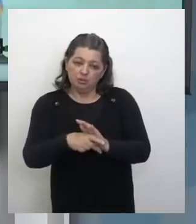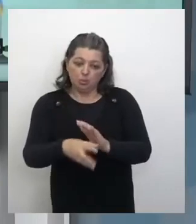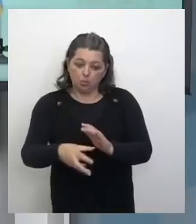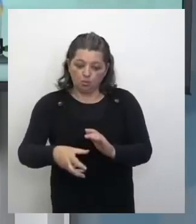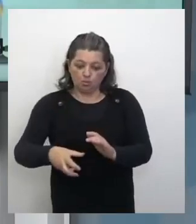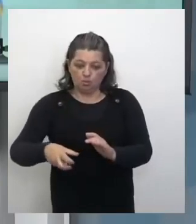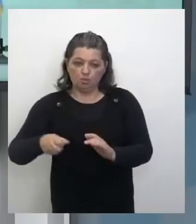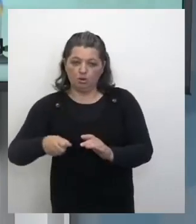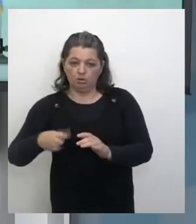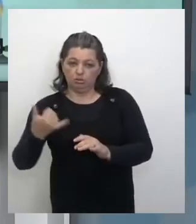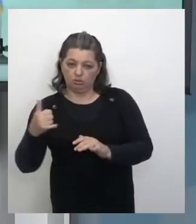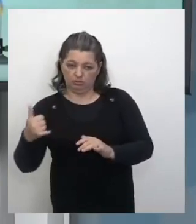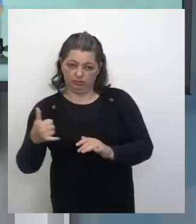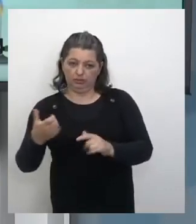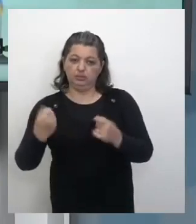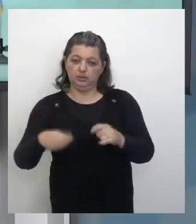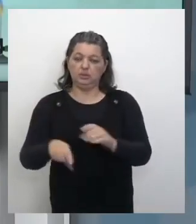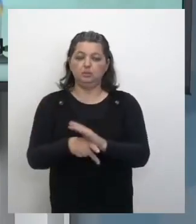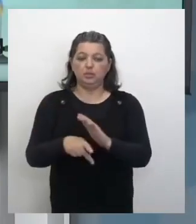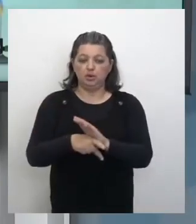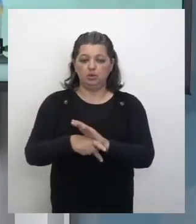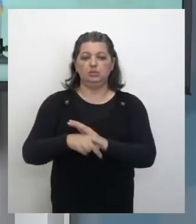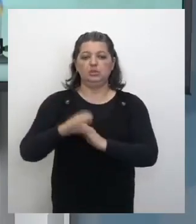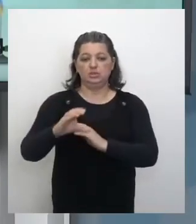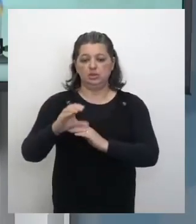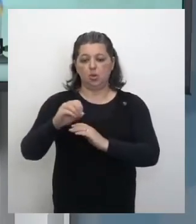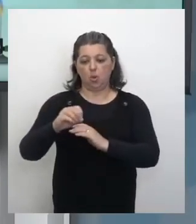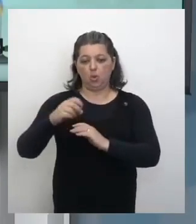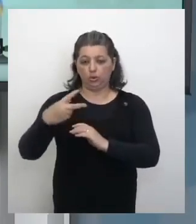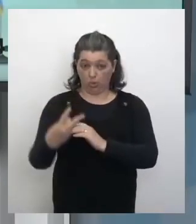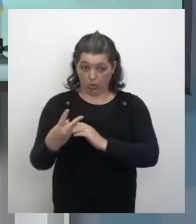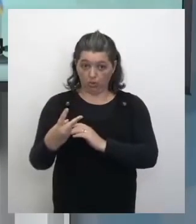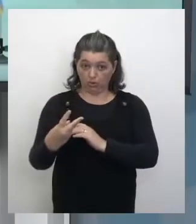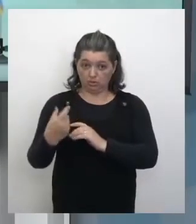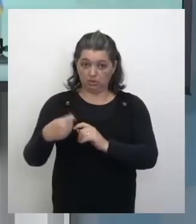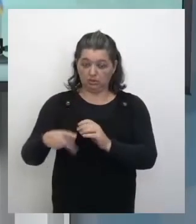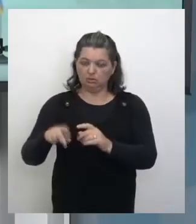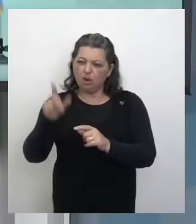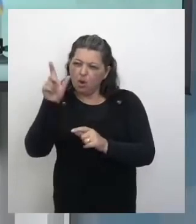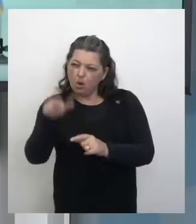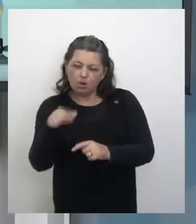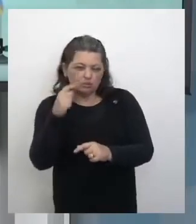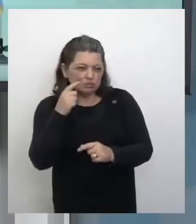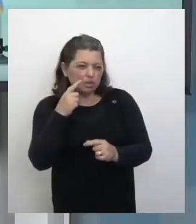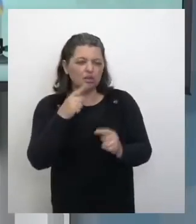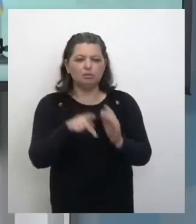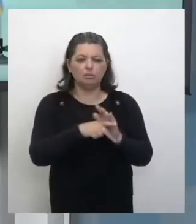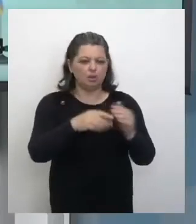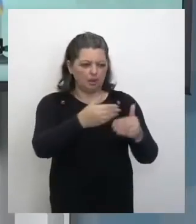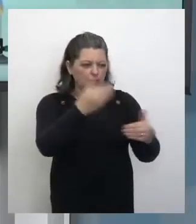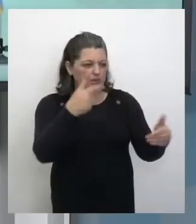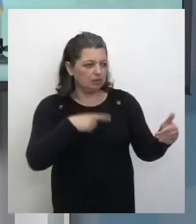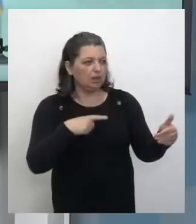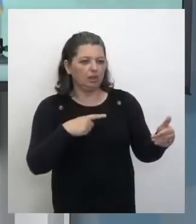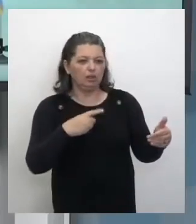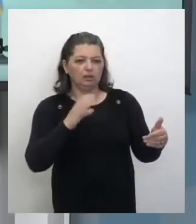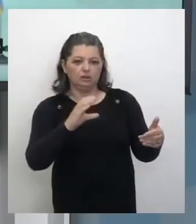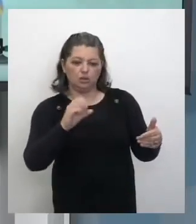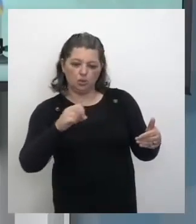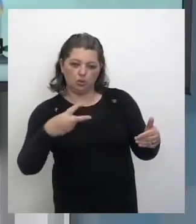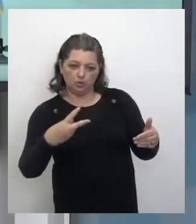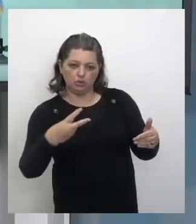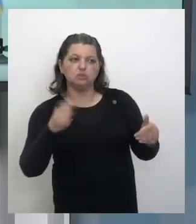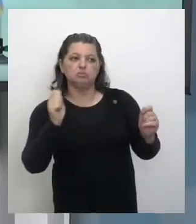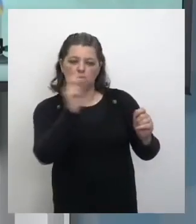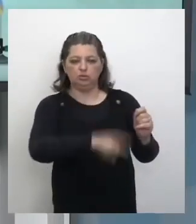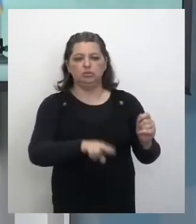que usar um extintor à base de CO2. Então eu olho lá na parede, tem um extintor à base de CO2, eu uso ele